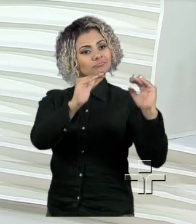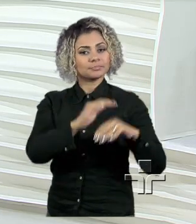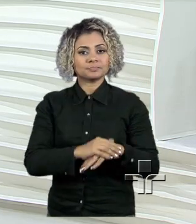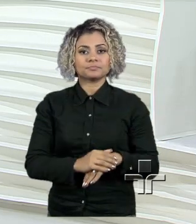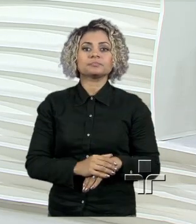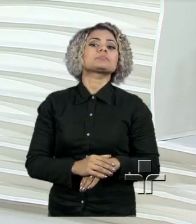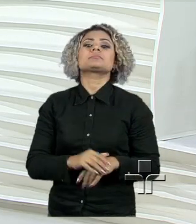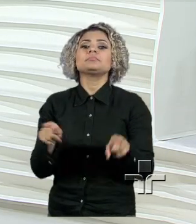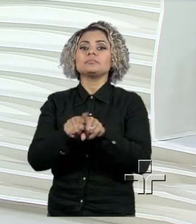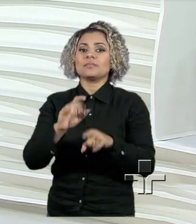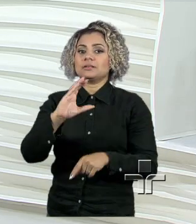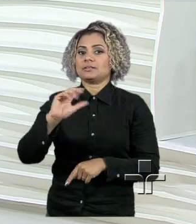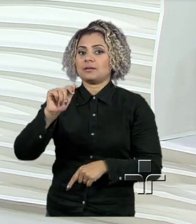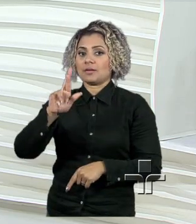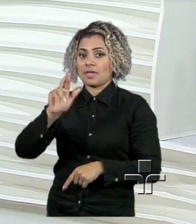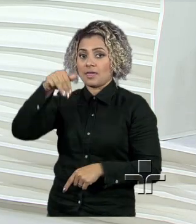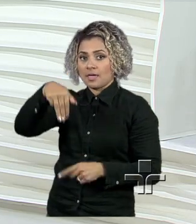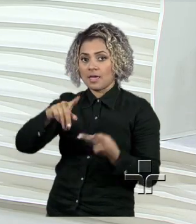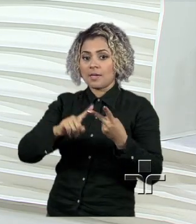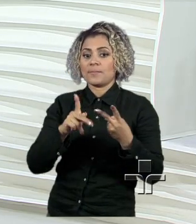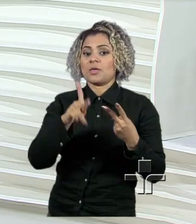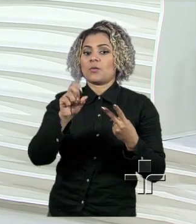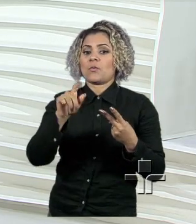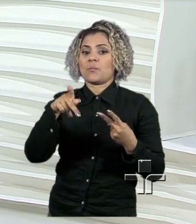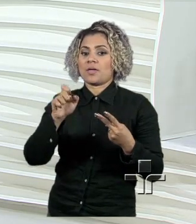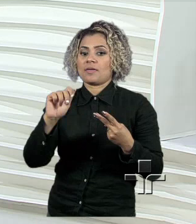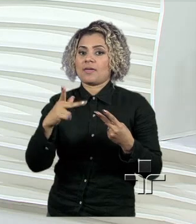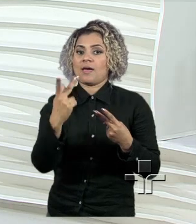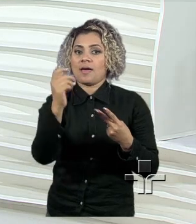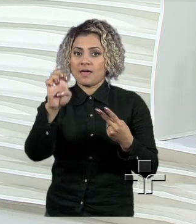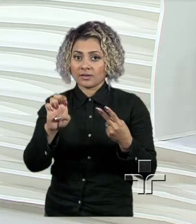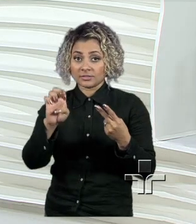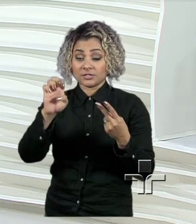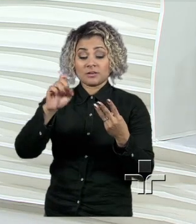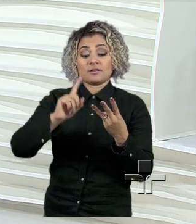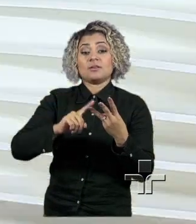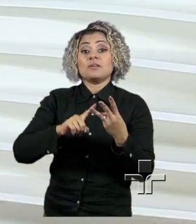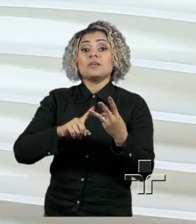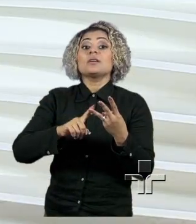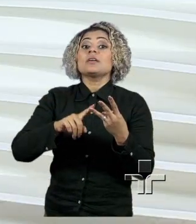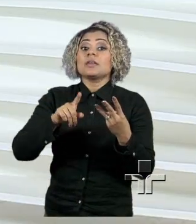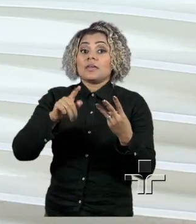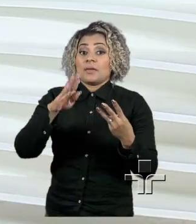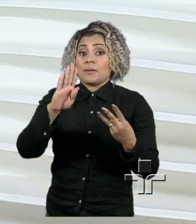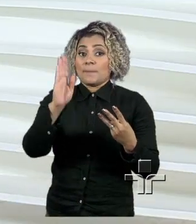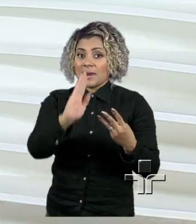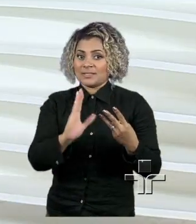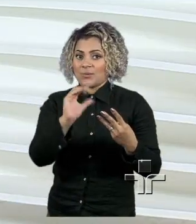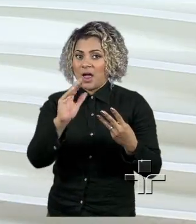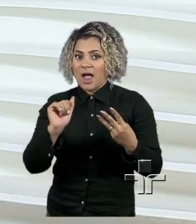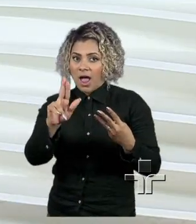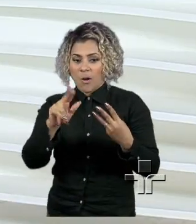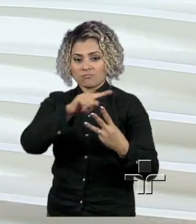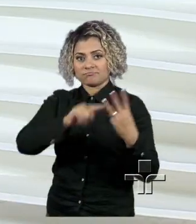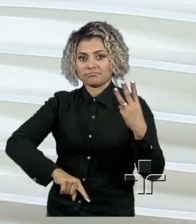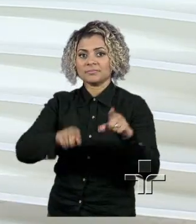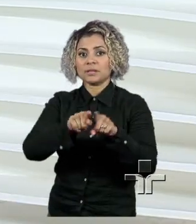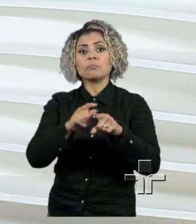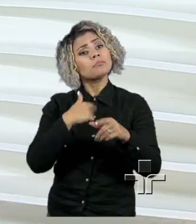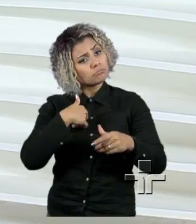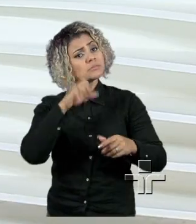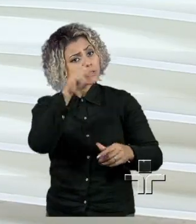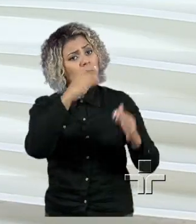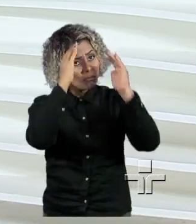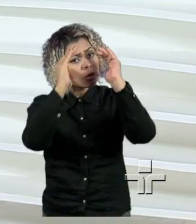da Copenhagen e da Brasil Cacau. Isso, só para o isso. espectador. Então, nossa relação é muito boa, de profundo respeito.